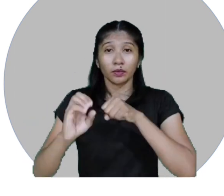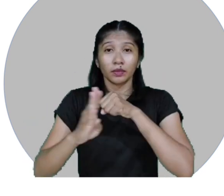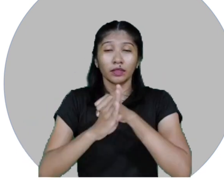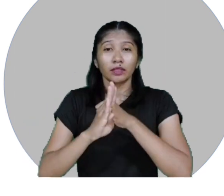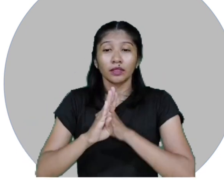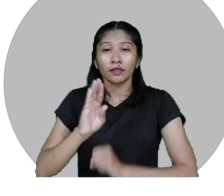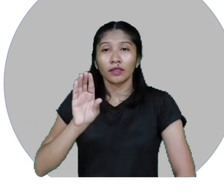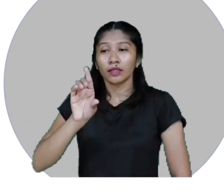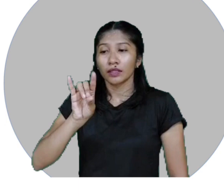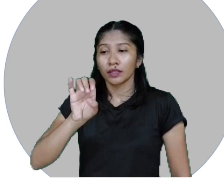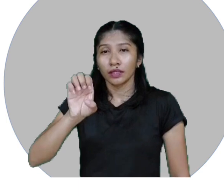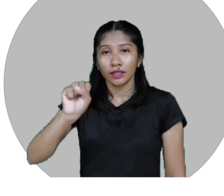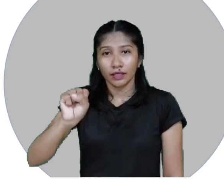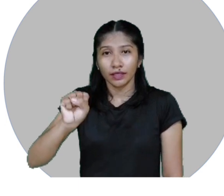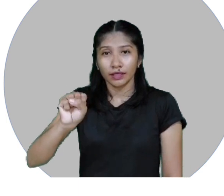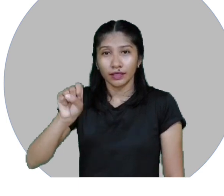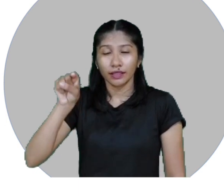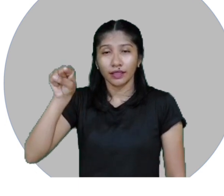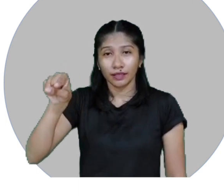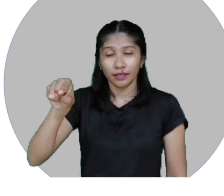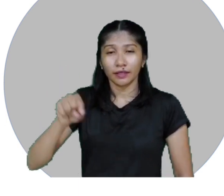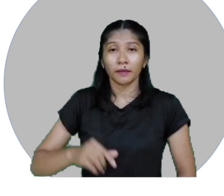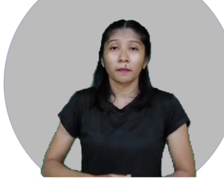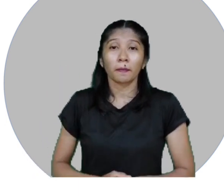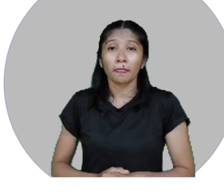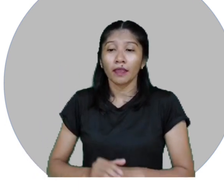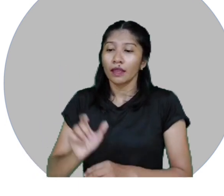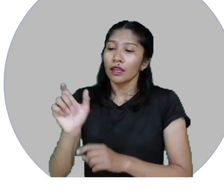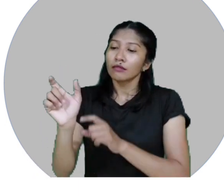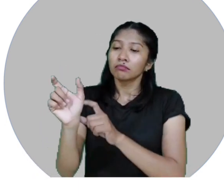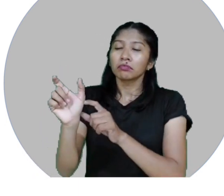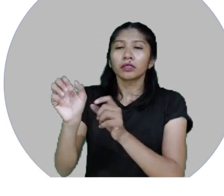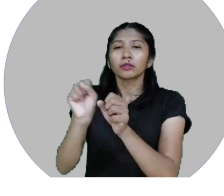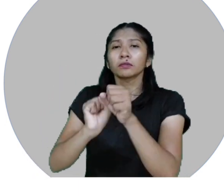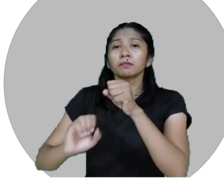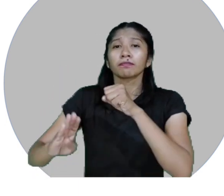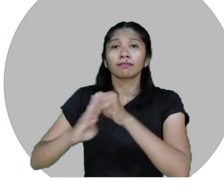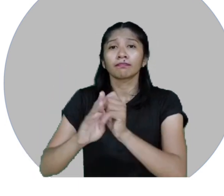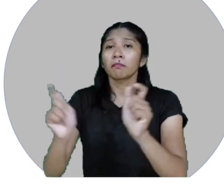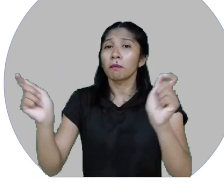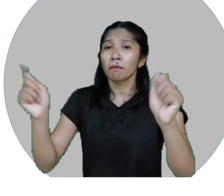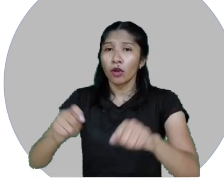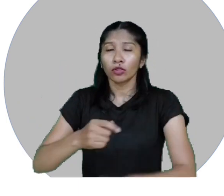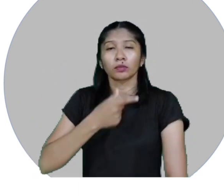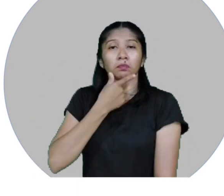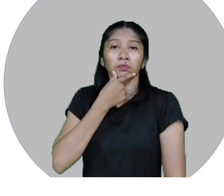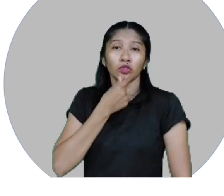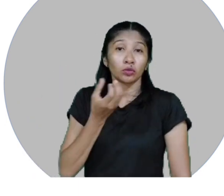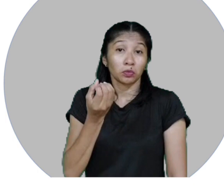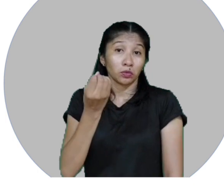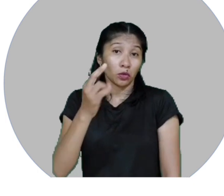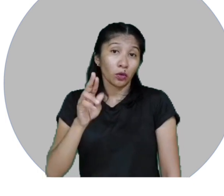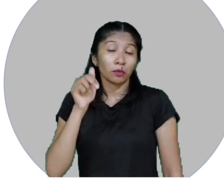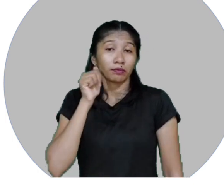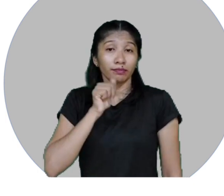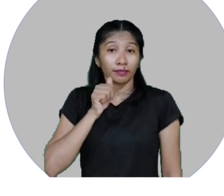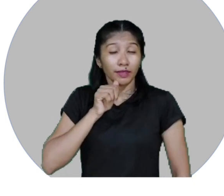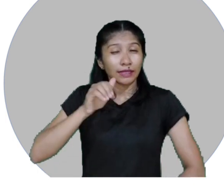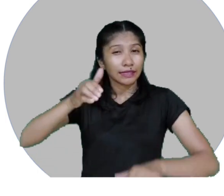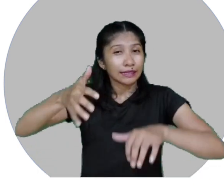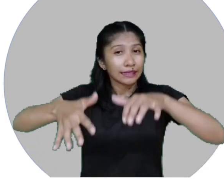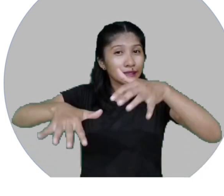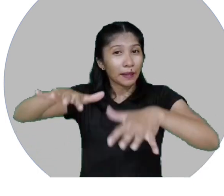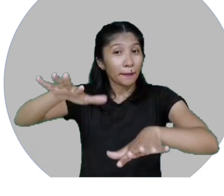que significa dia. Este substantivo ele pode ser masculino ou feminino, dependendo